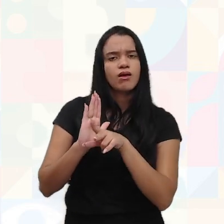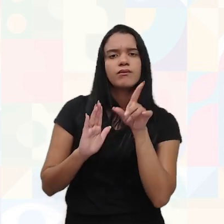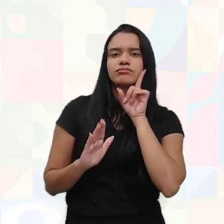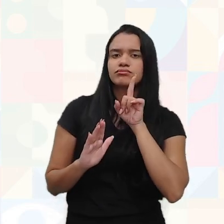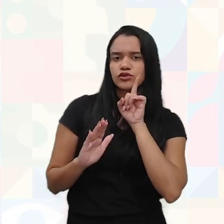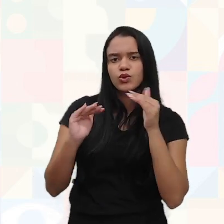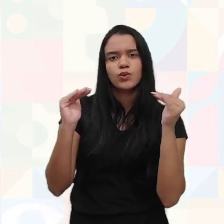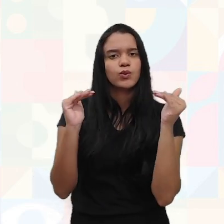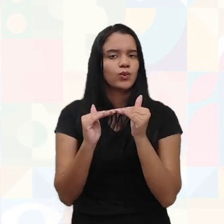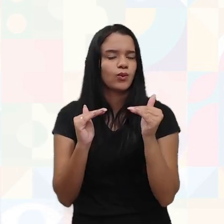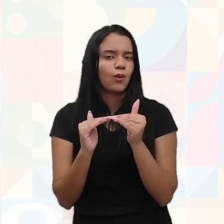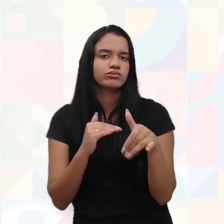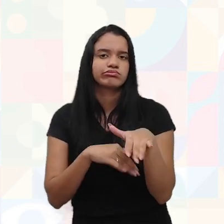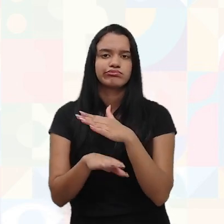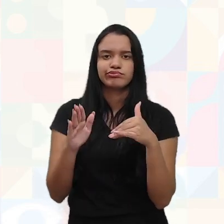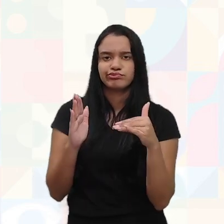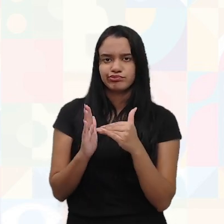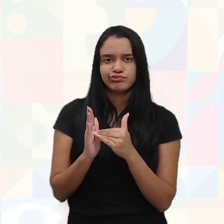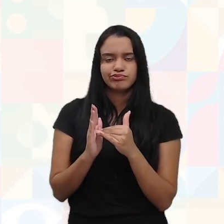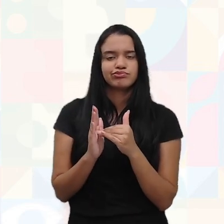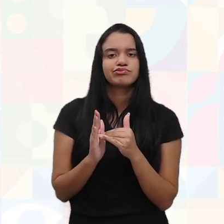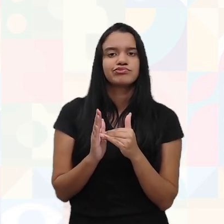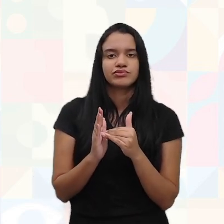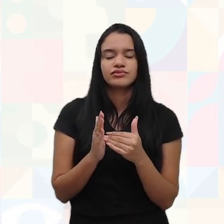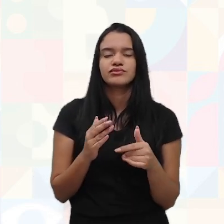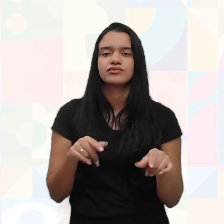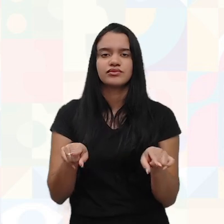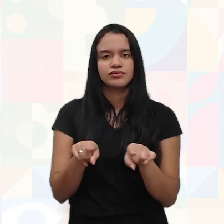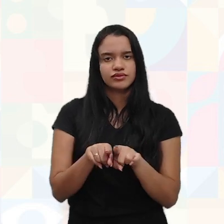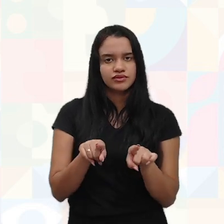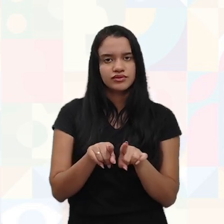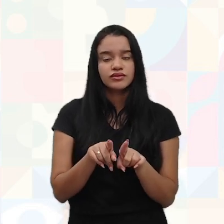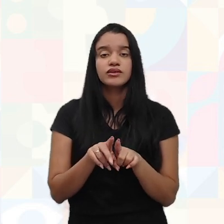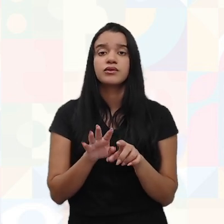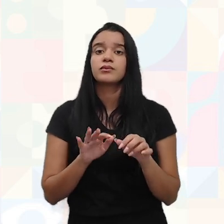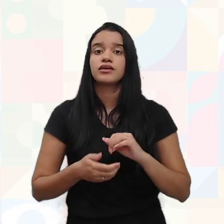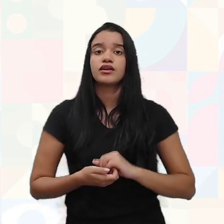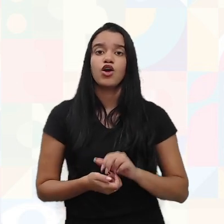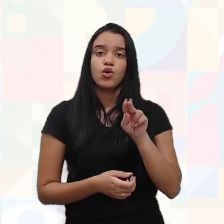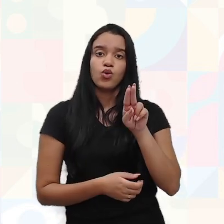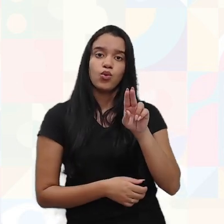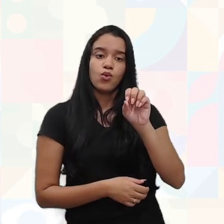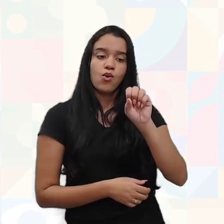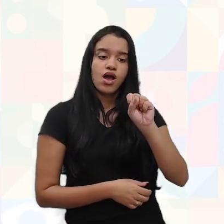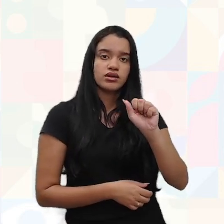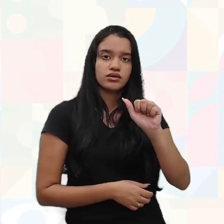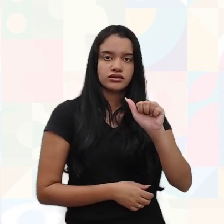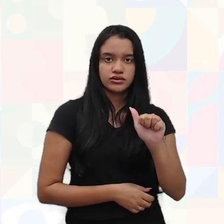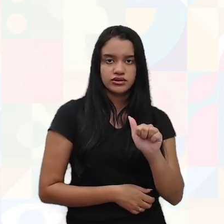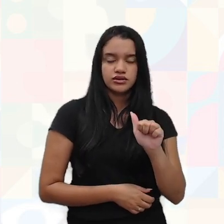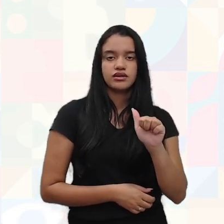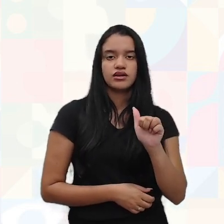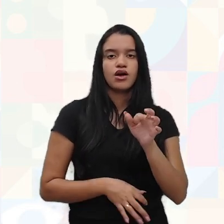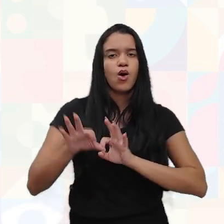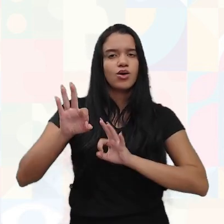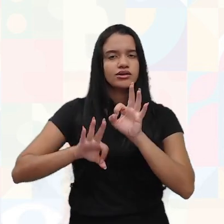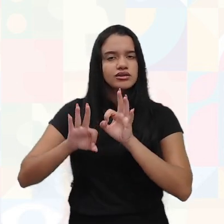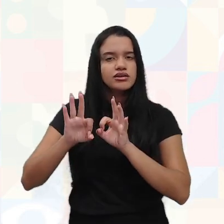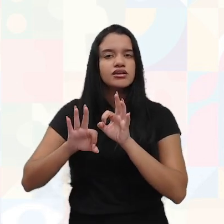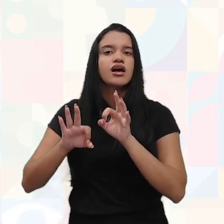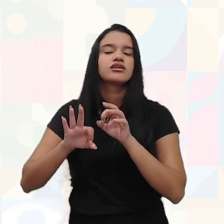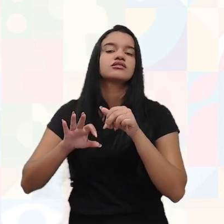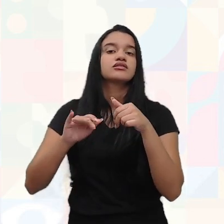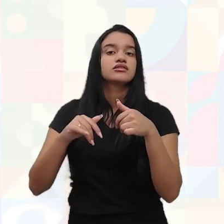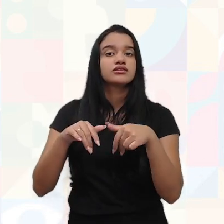gerais do International Standardization Organization, que é a Organização Internacional de Normalização, a